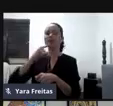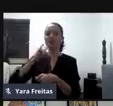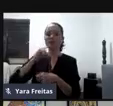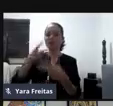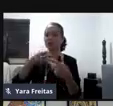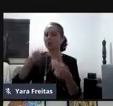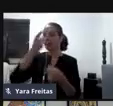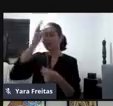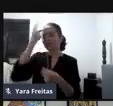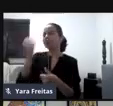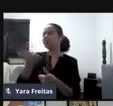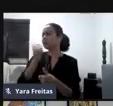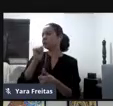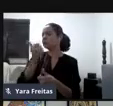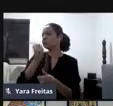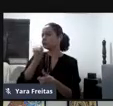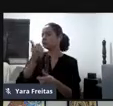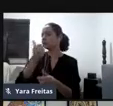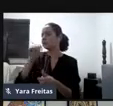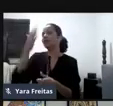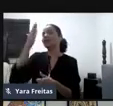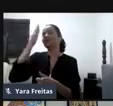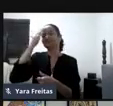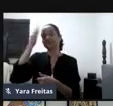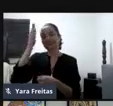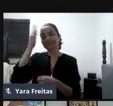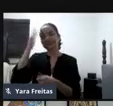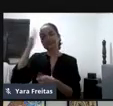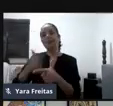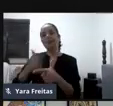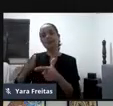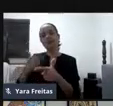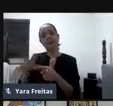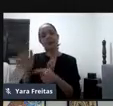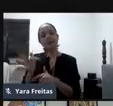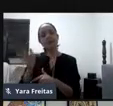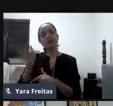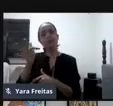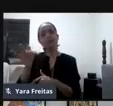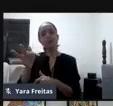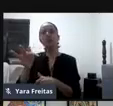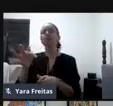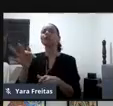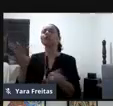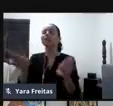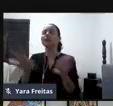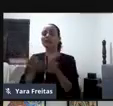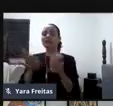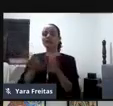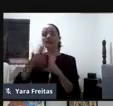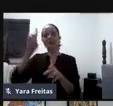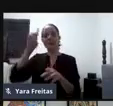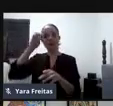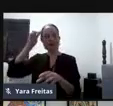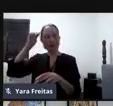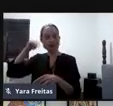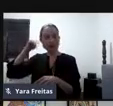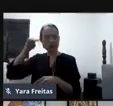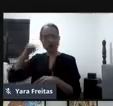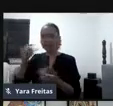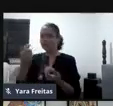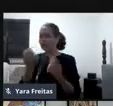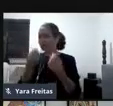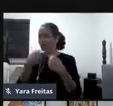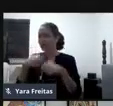alcoolista sabe os problemas que o álcool provoca, também leva à demência. E não precisa muito